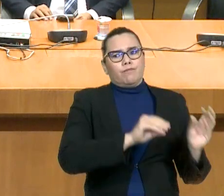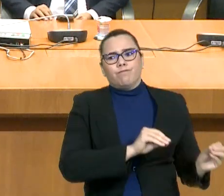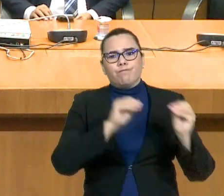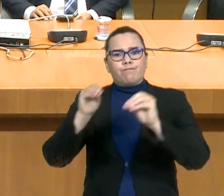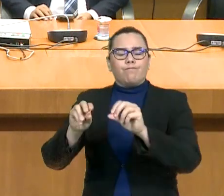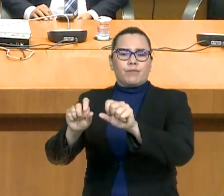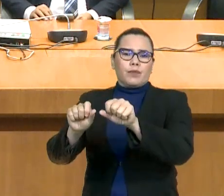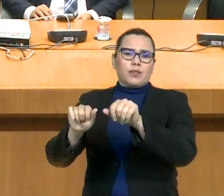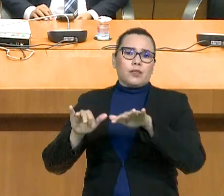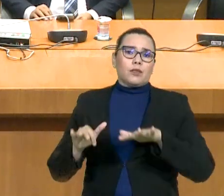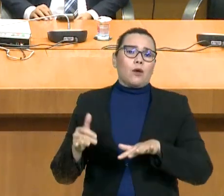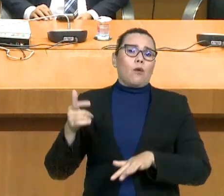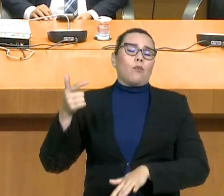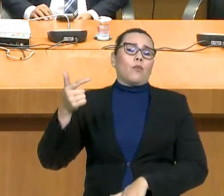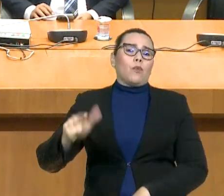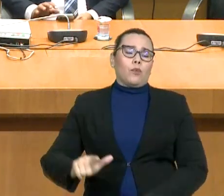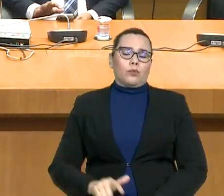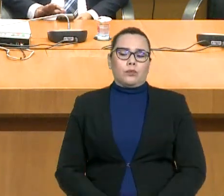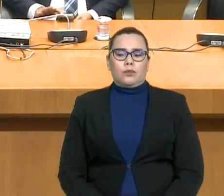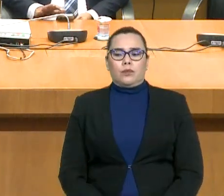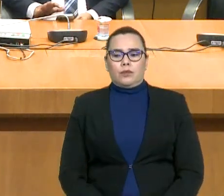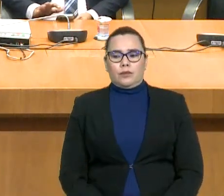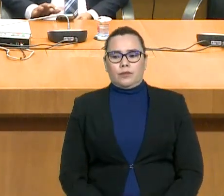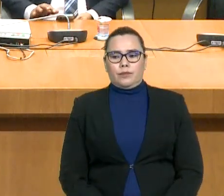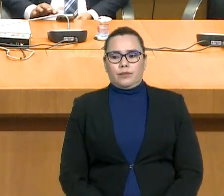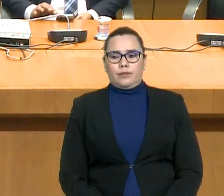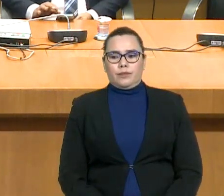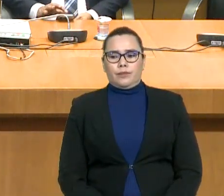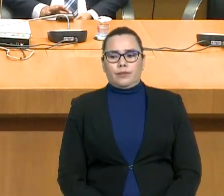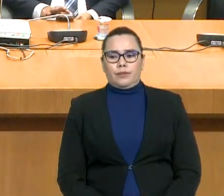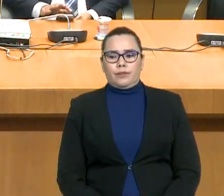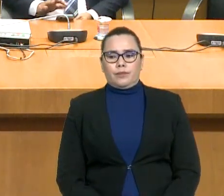ordem do dia.